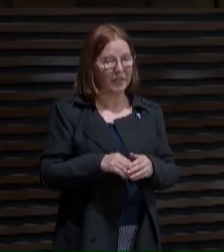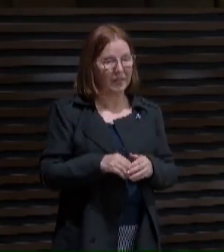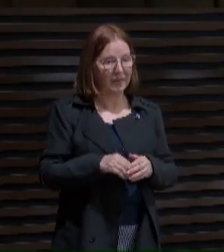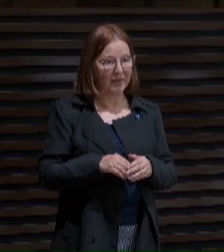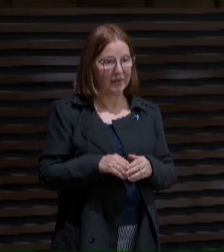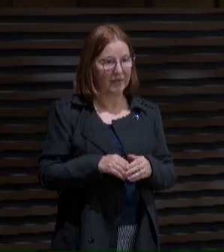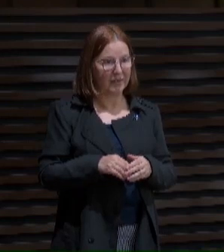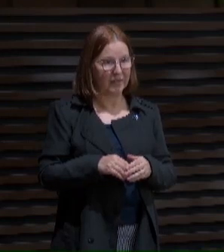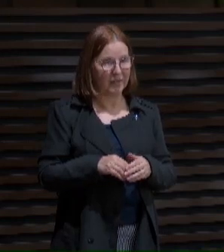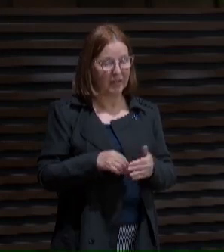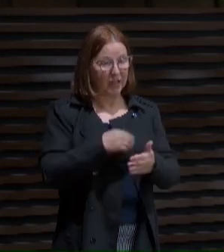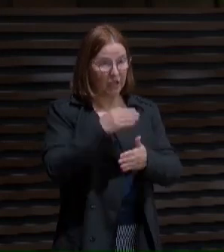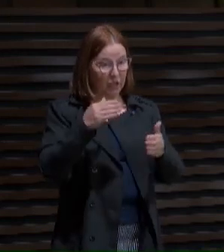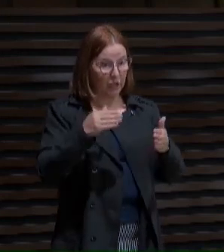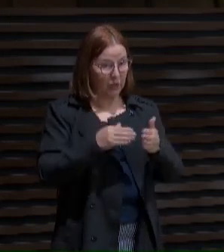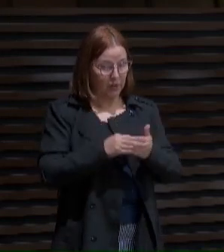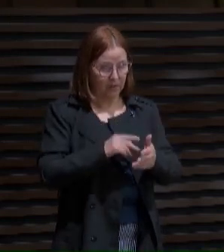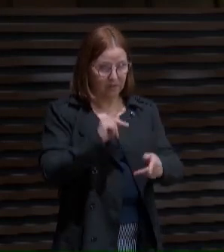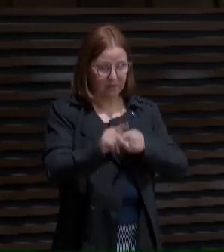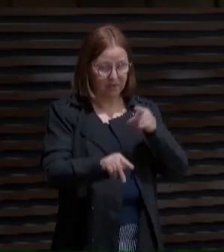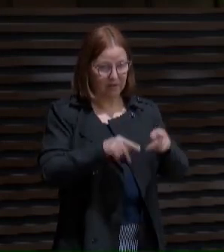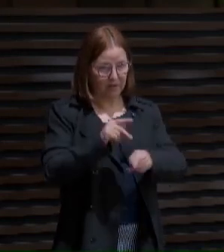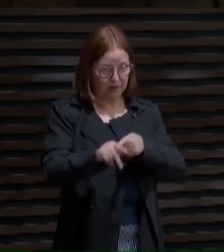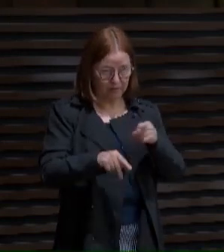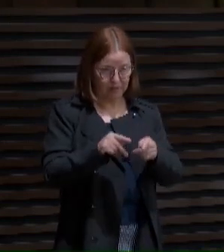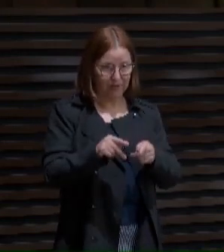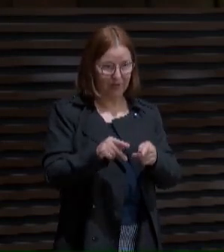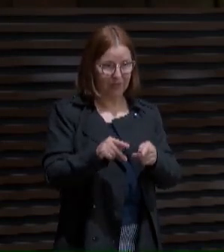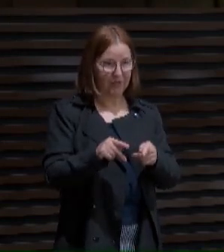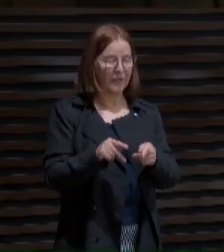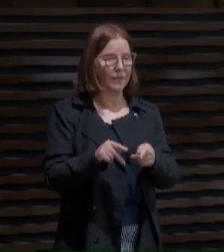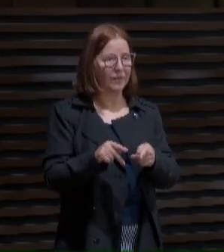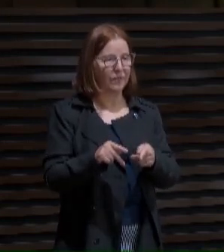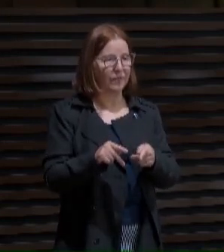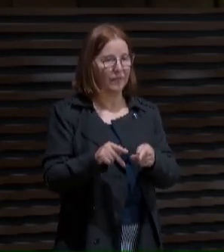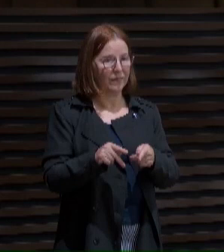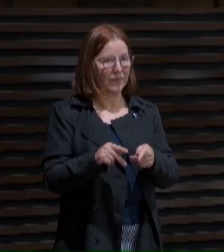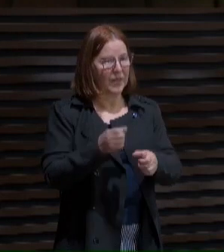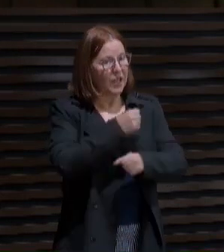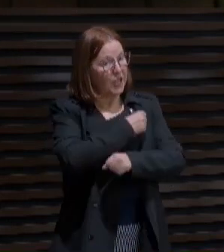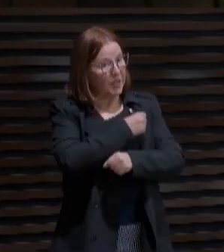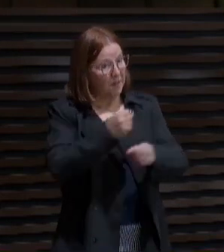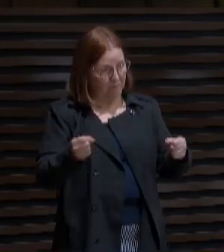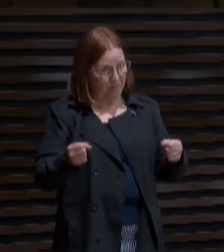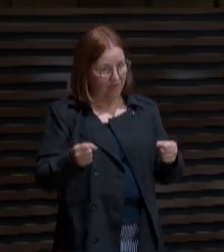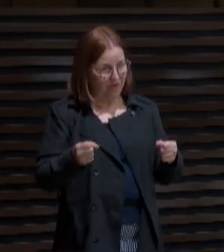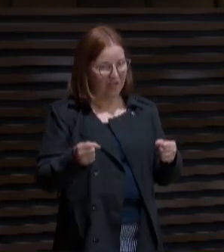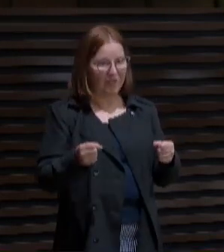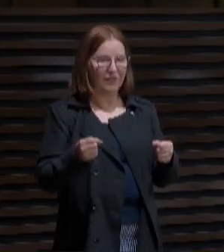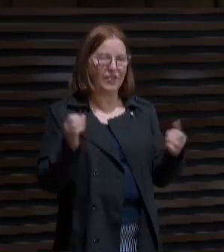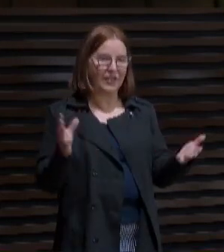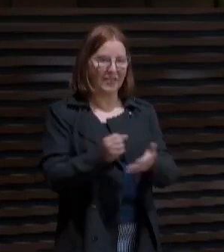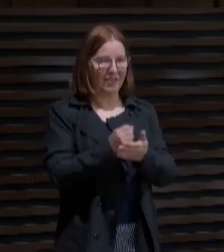é amaldiçoada e incapaz de fazer qualquer coisa para acabar com essa maldição. Portanto,